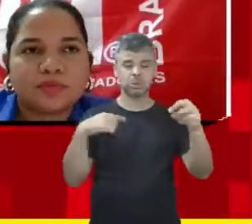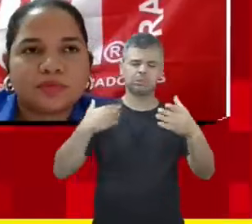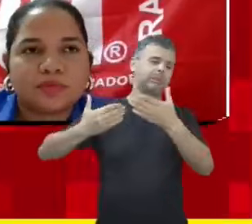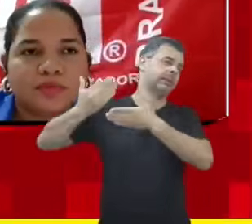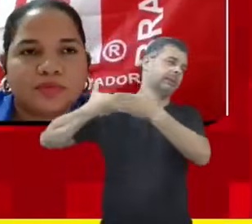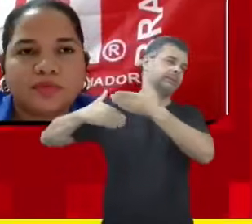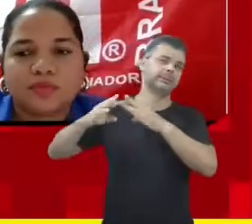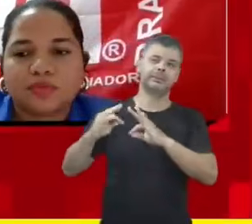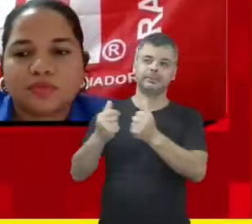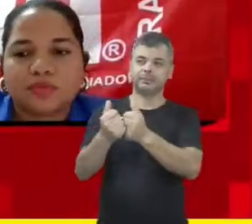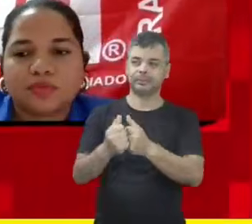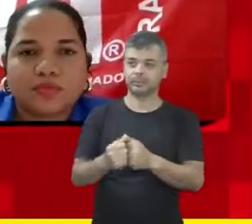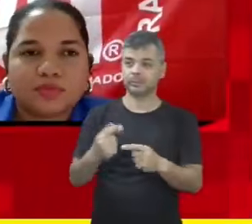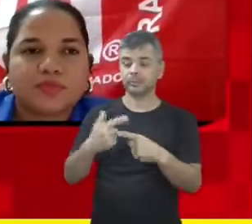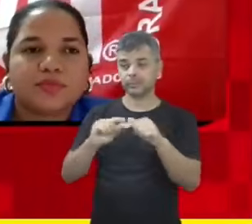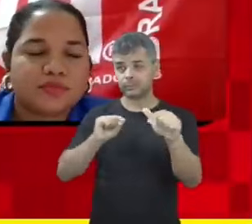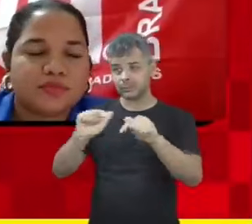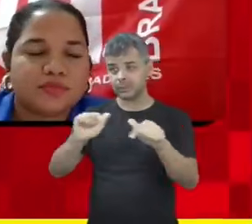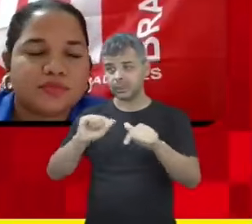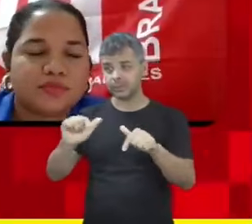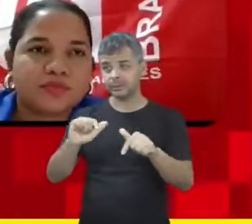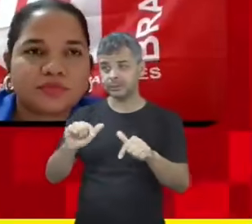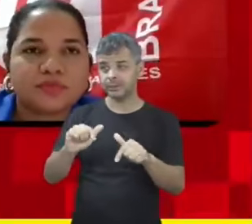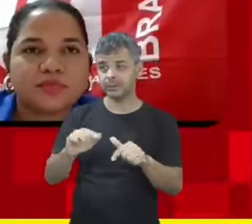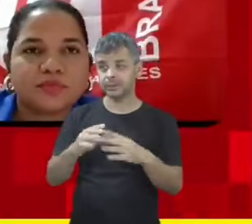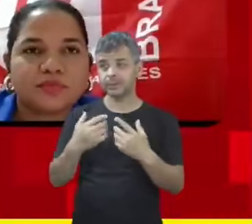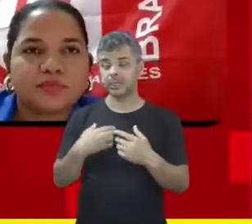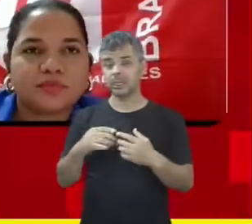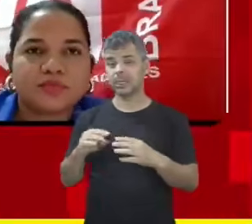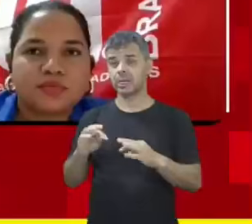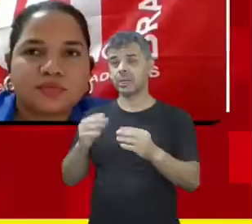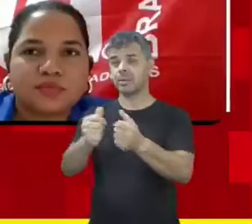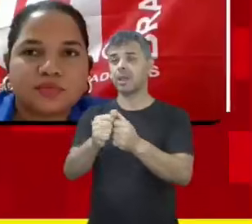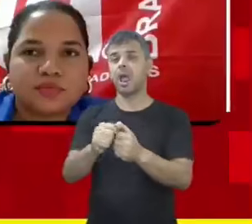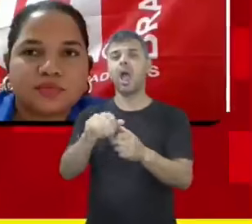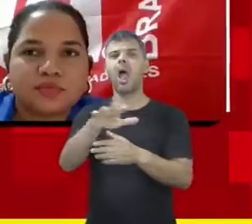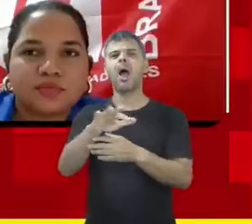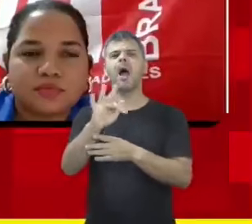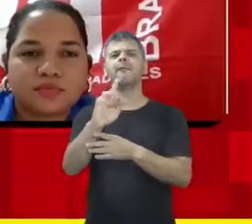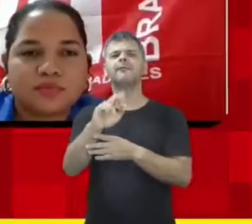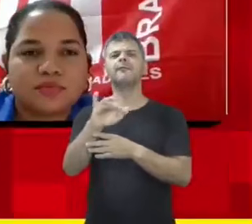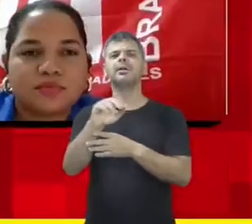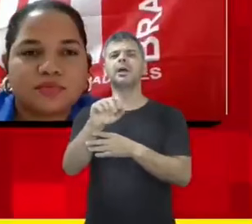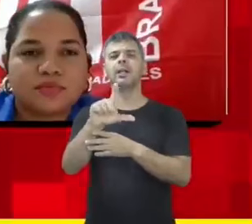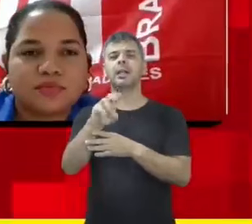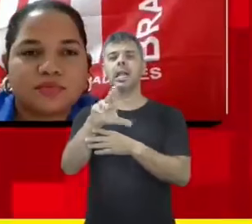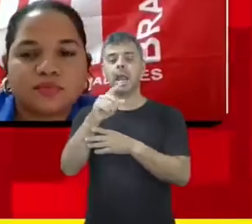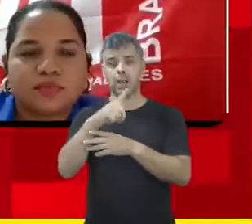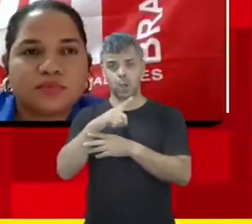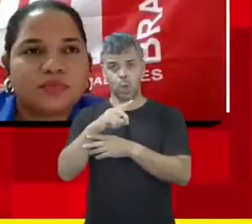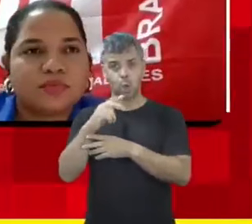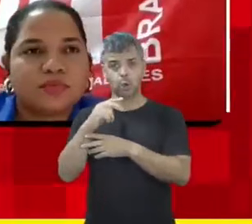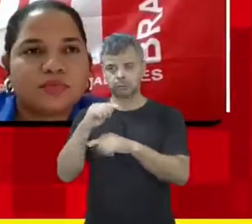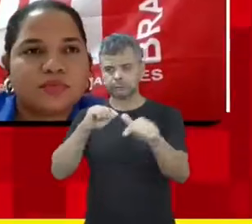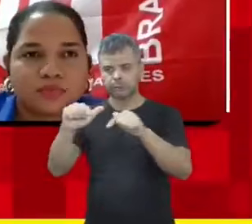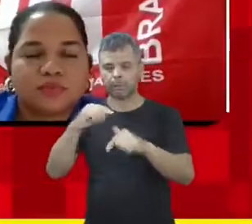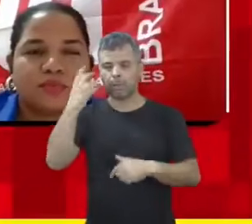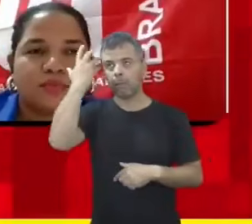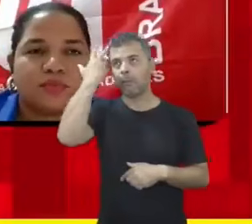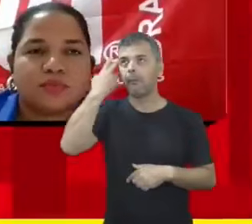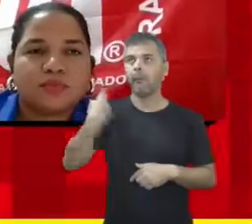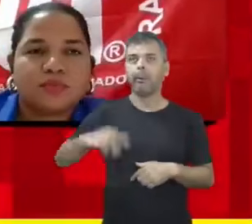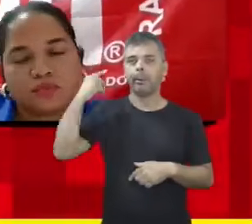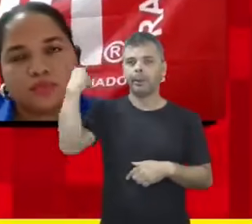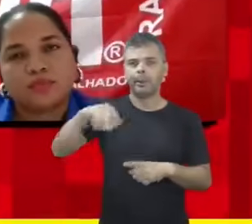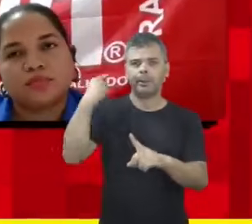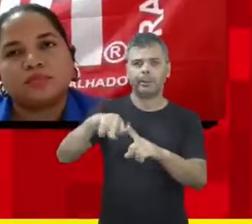tempo, né, para esses trabalhadores que trabalham de terno lá na Faria Lima, e o trabalhador comum tendo que sofrer numa escala